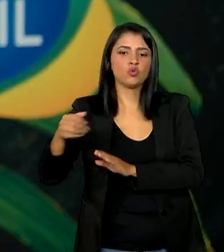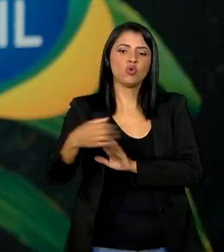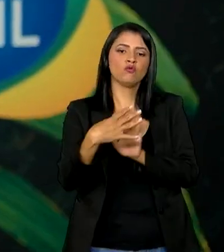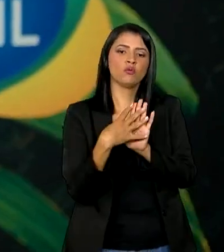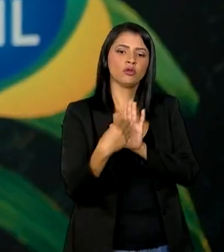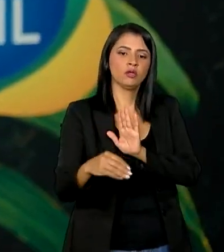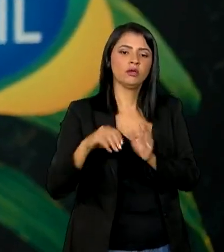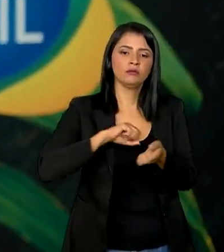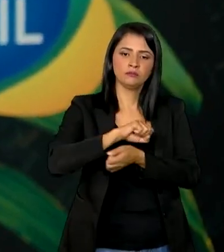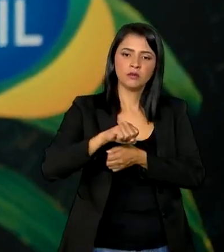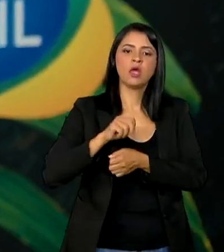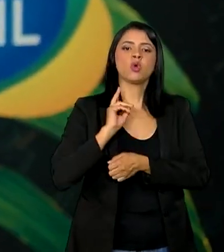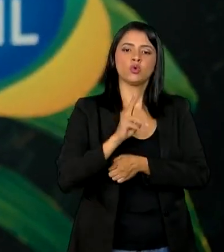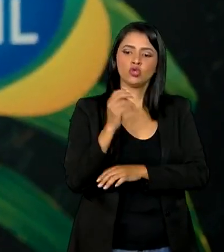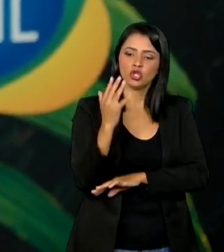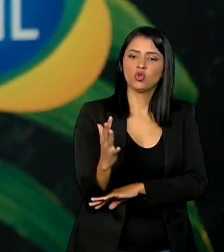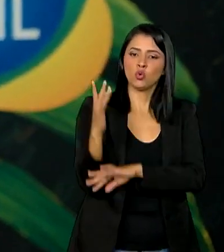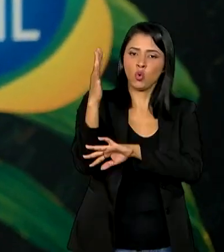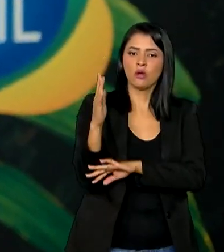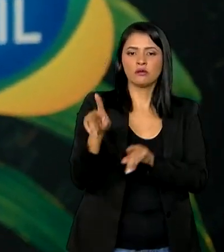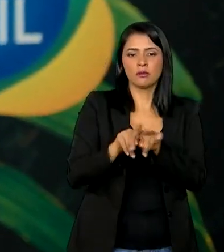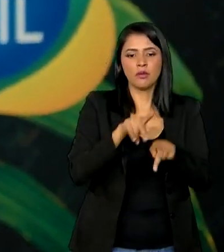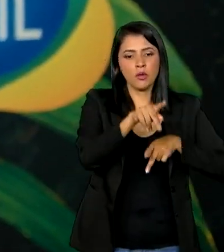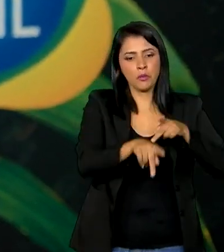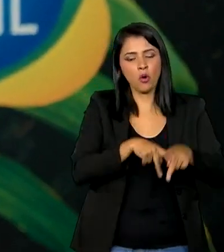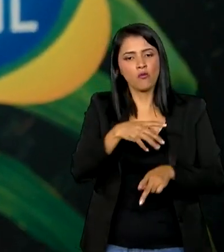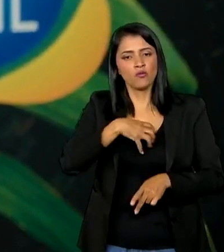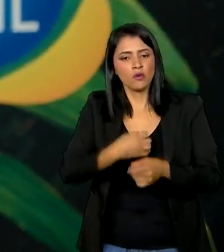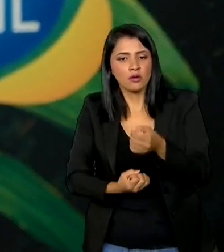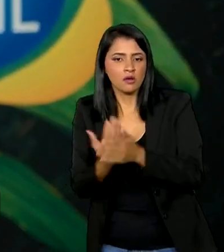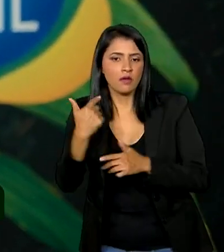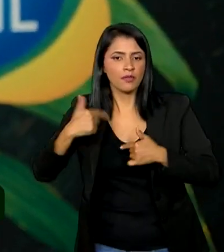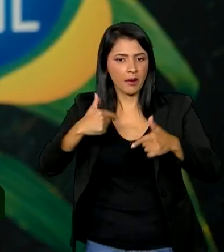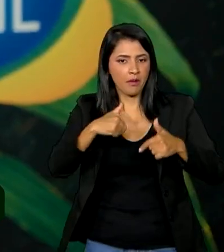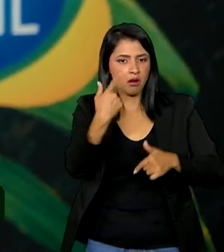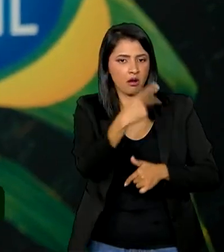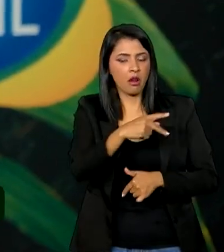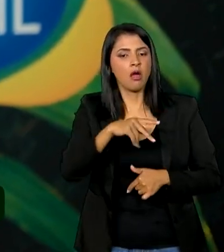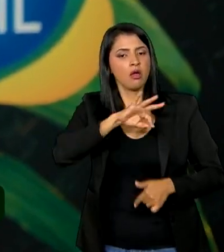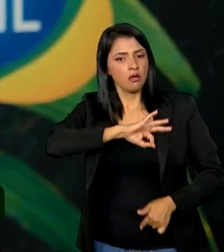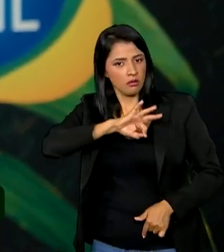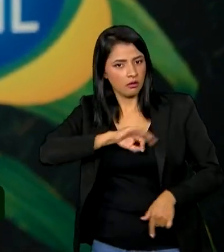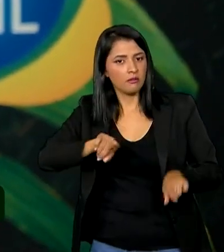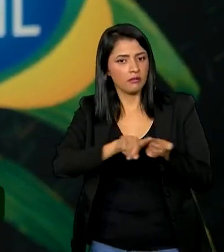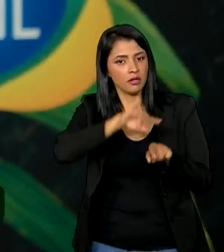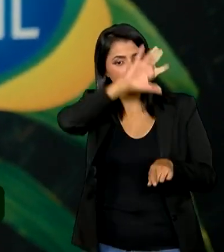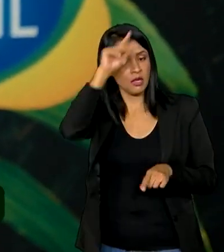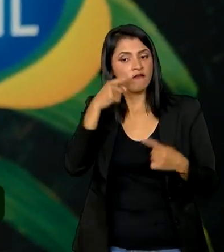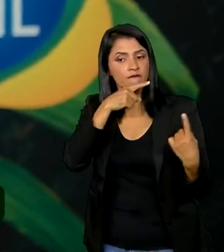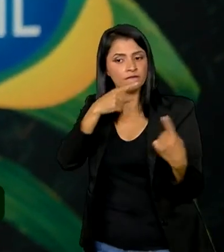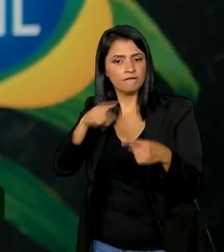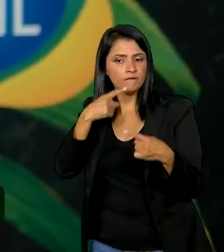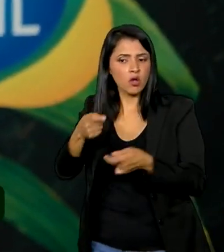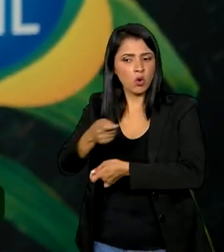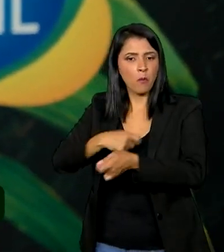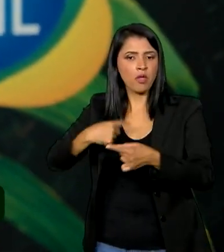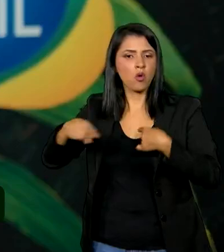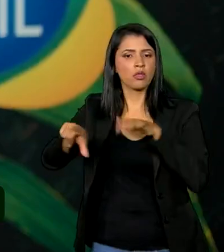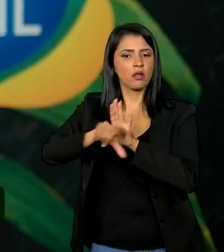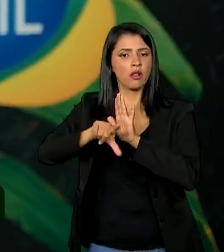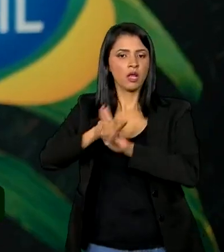cultura brasileira e mostra os cenários inesquecíveis que o bioma mais rico do mundo pode revelar para turistas estrangeiros. Veja